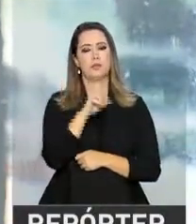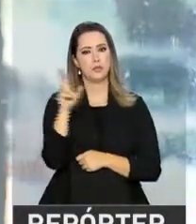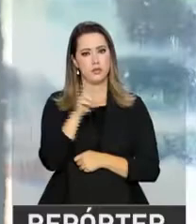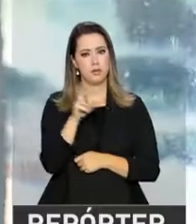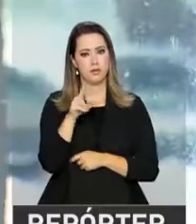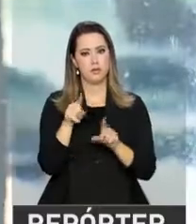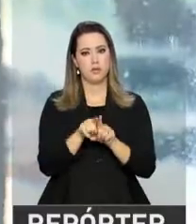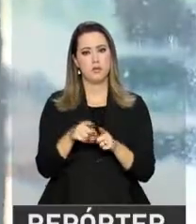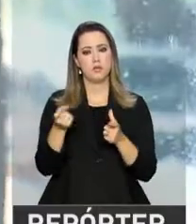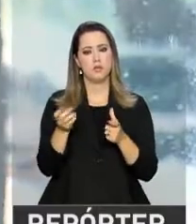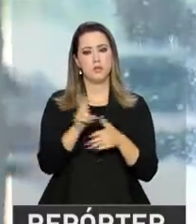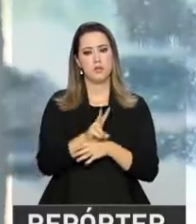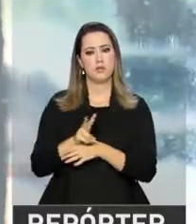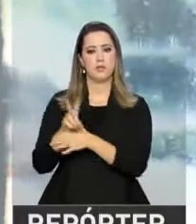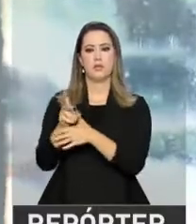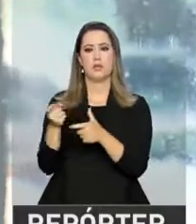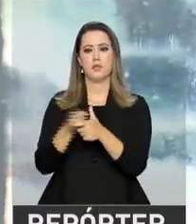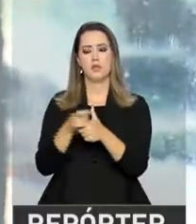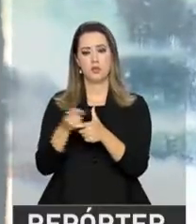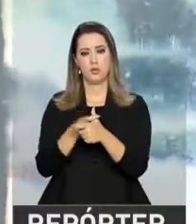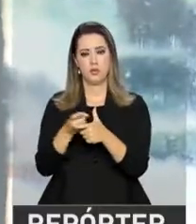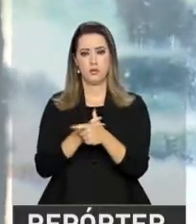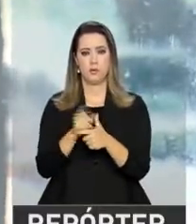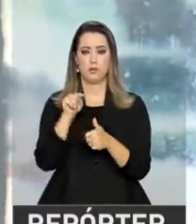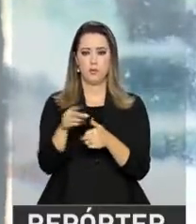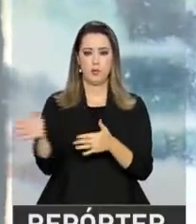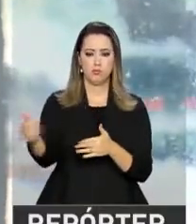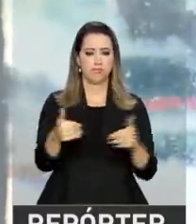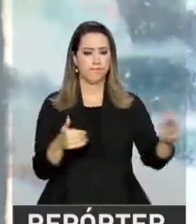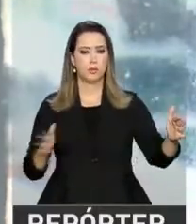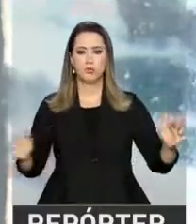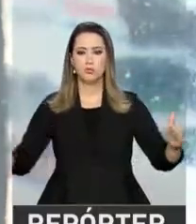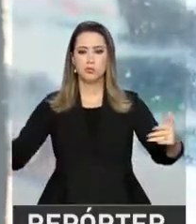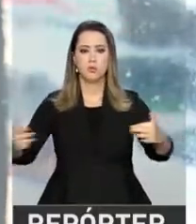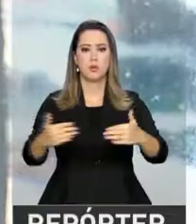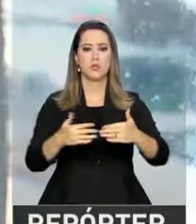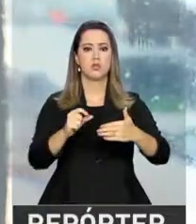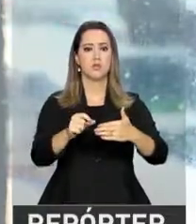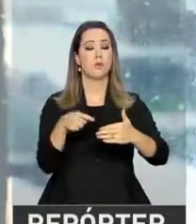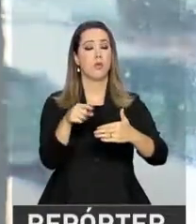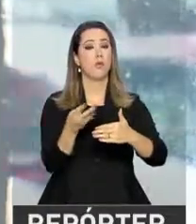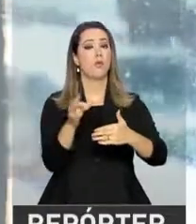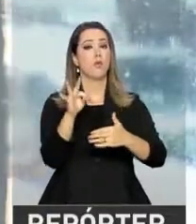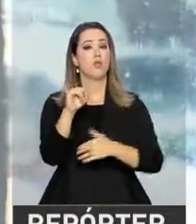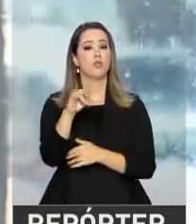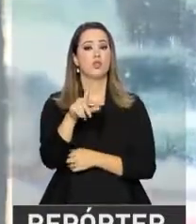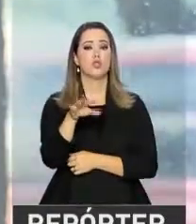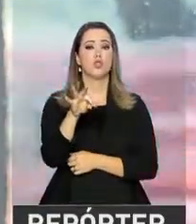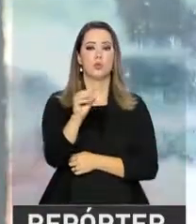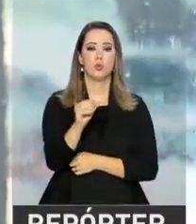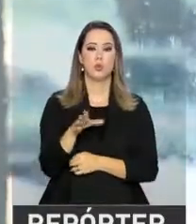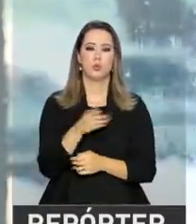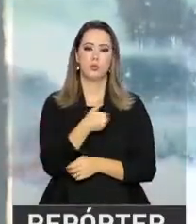para financiar a dívida pública o valor será arrecadado a partir da emissão de títulos públicos que parte desse